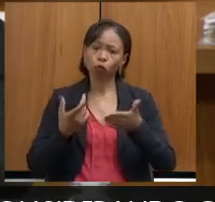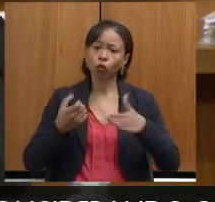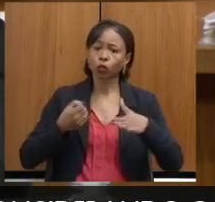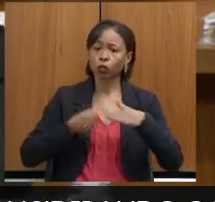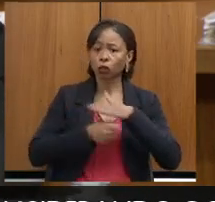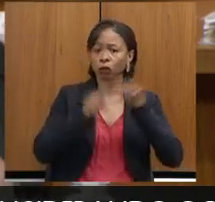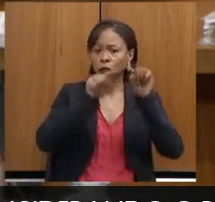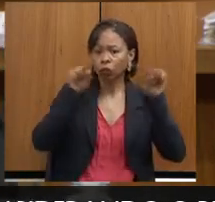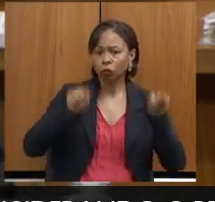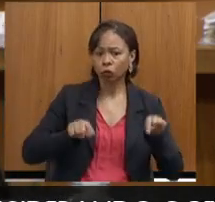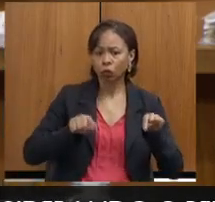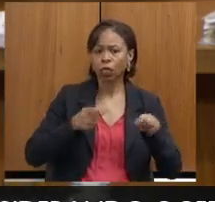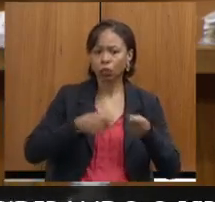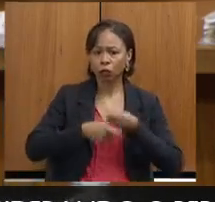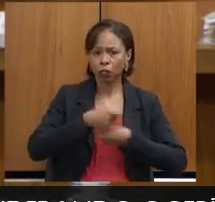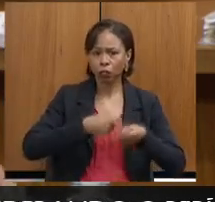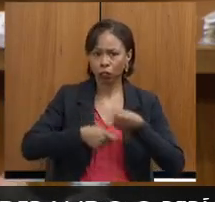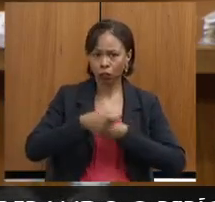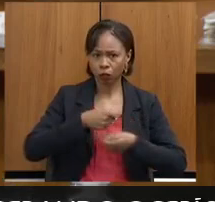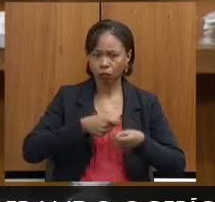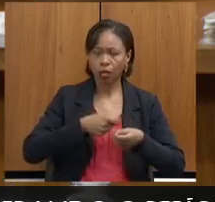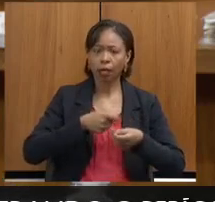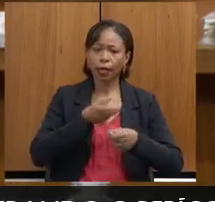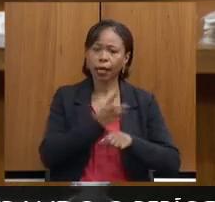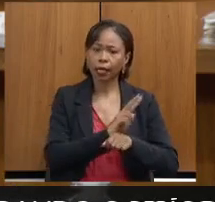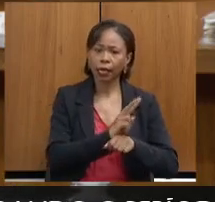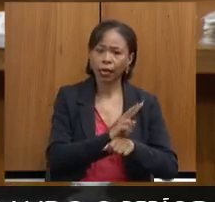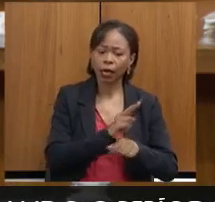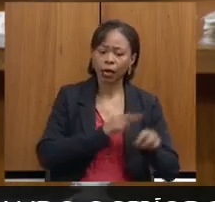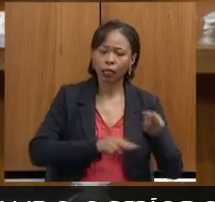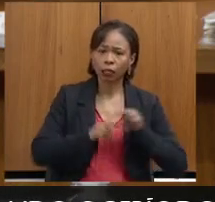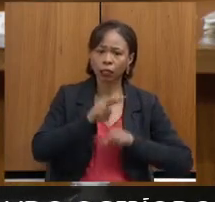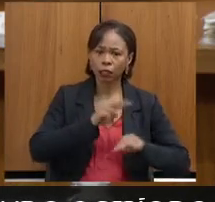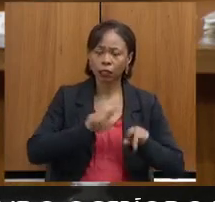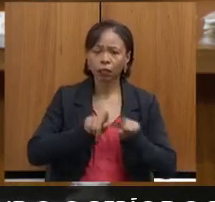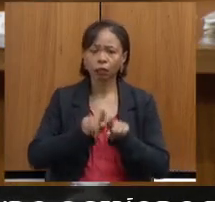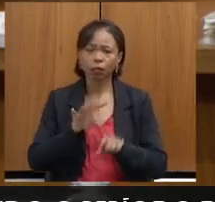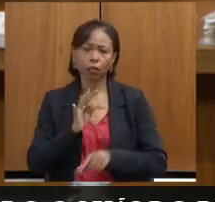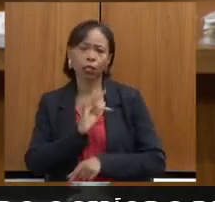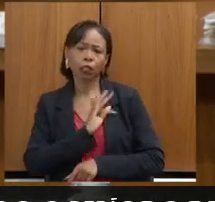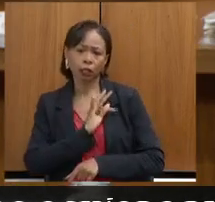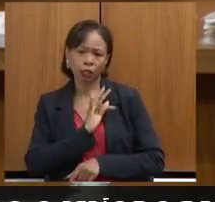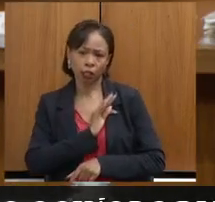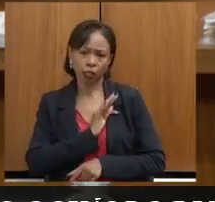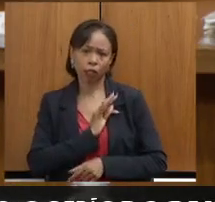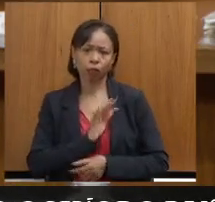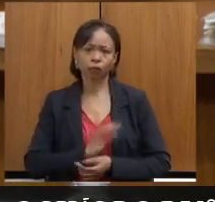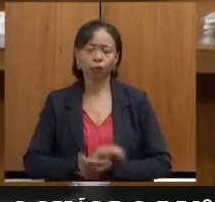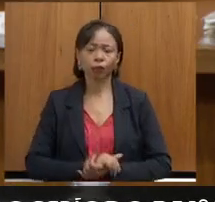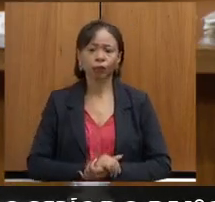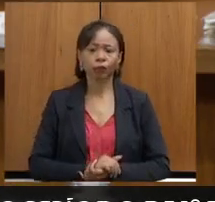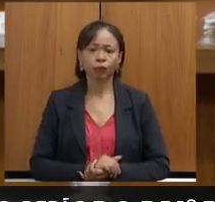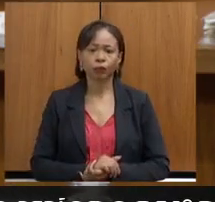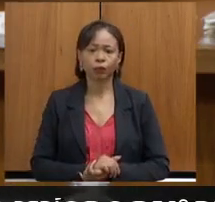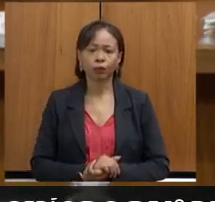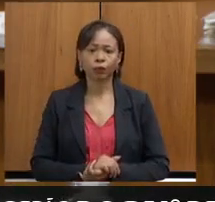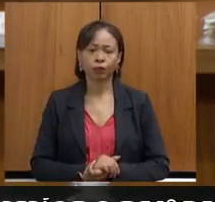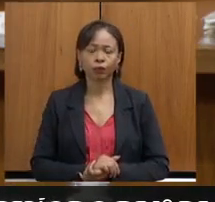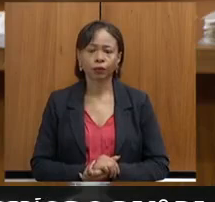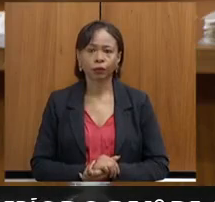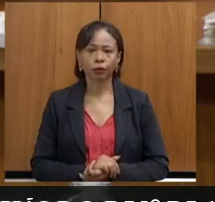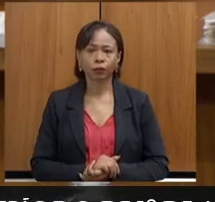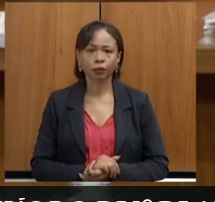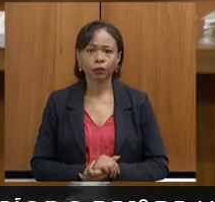54 analistas e 114 técnicos assistentes pode passar aqui